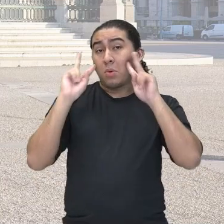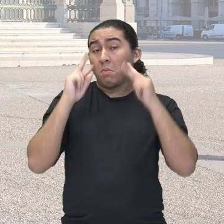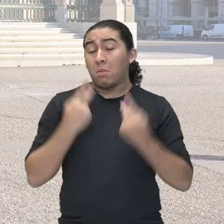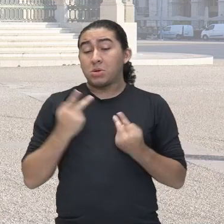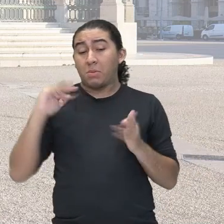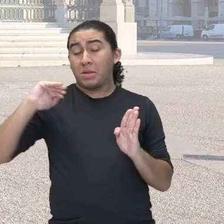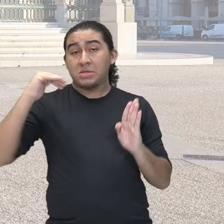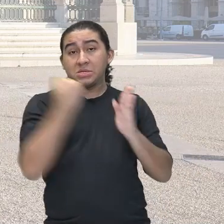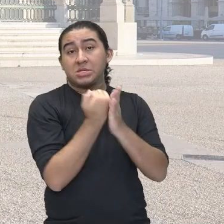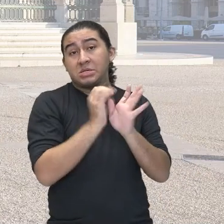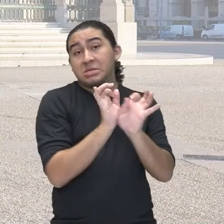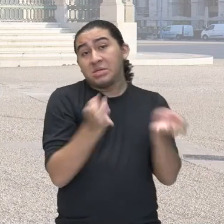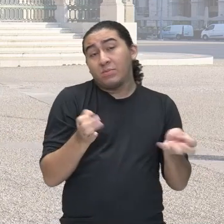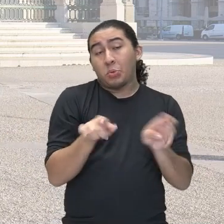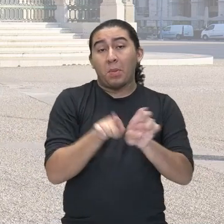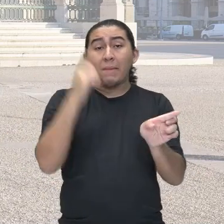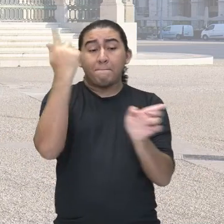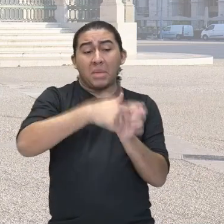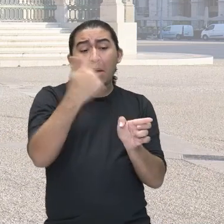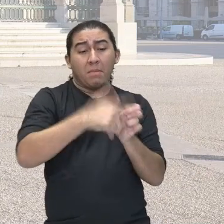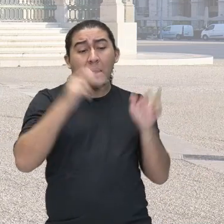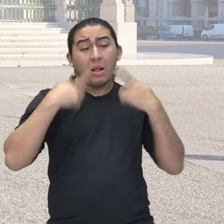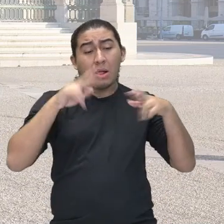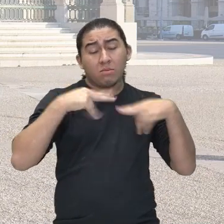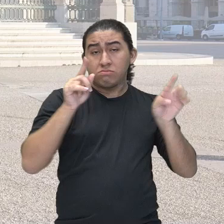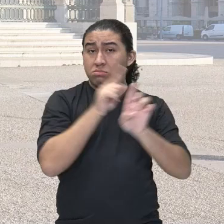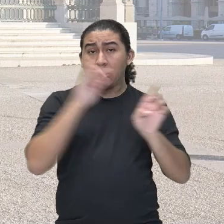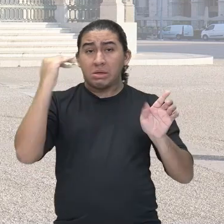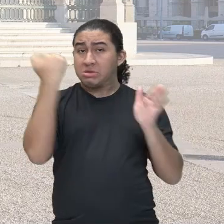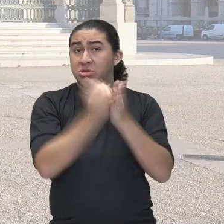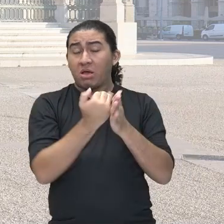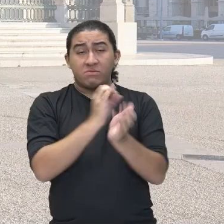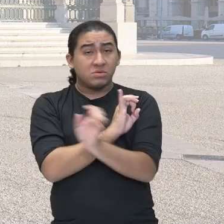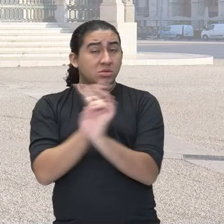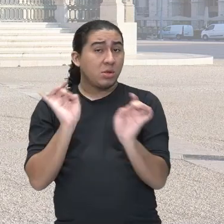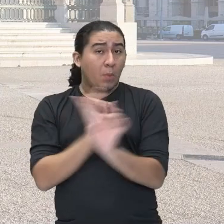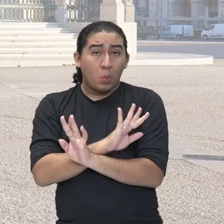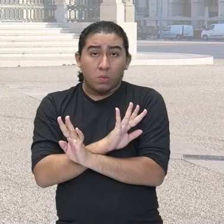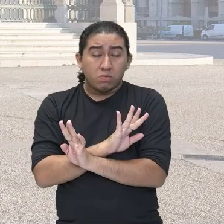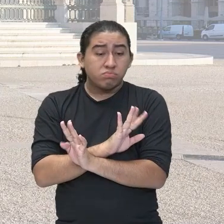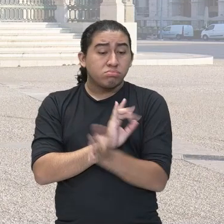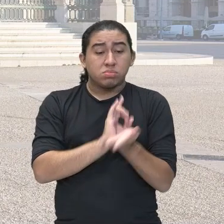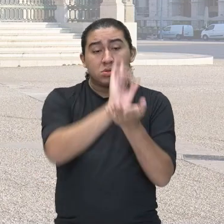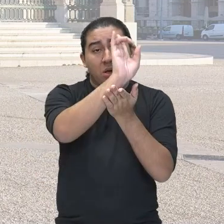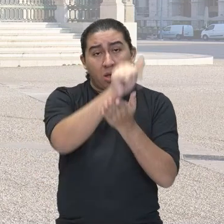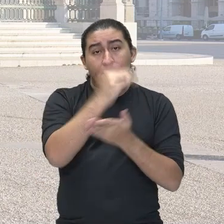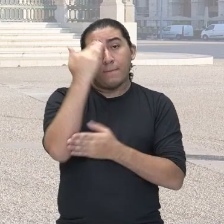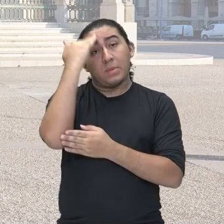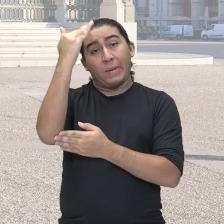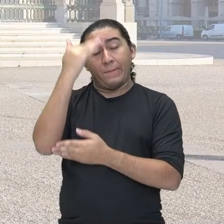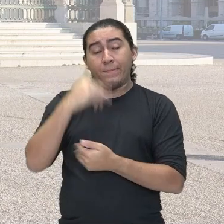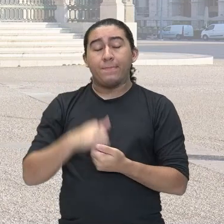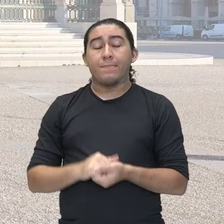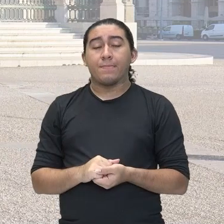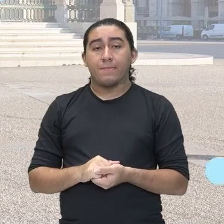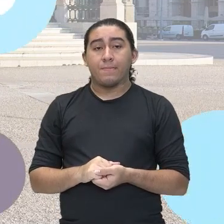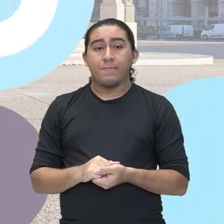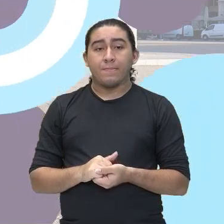ele não tinha como saber se estava certo ou não, então ele acreditava realmente. Deus era o centro de tudo, certo?